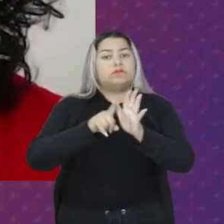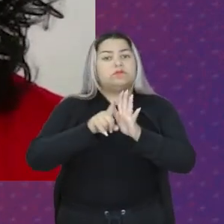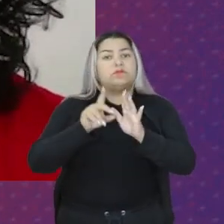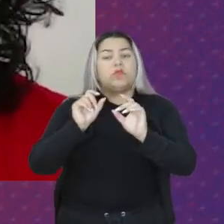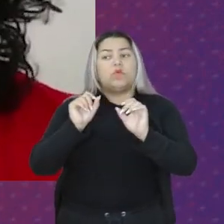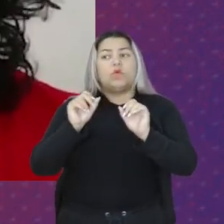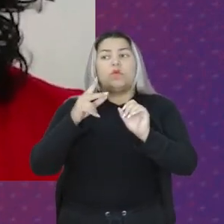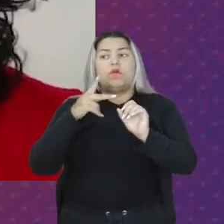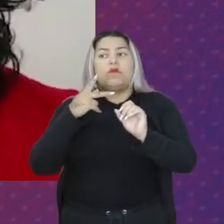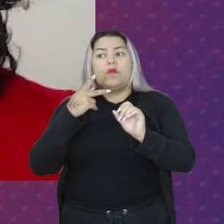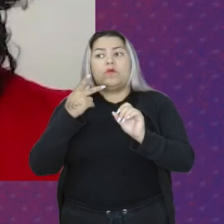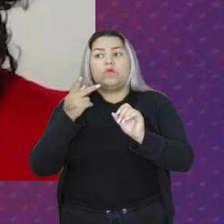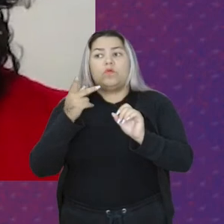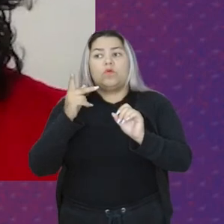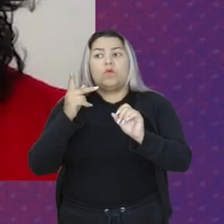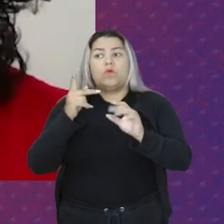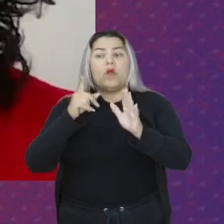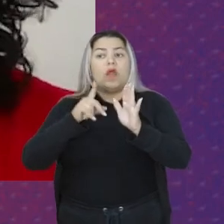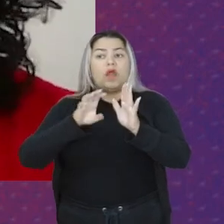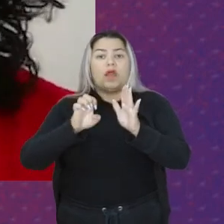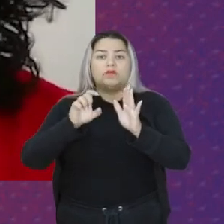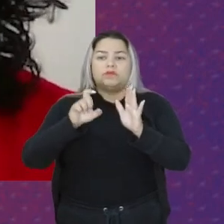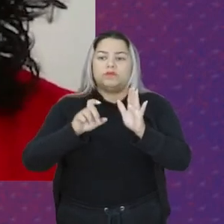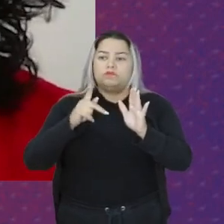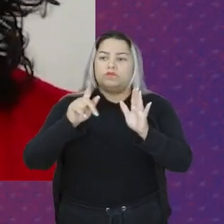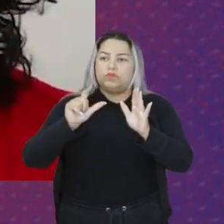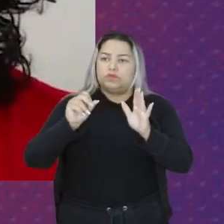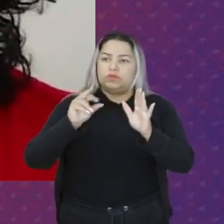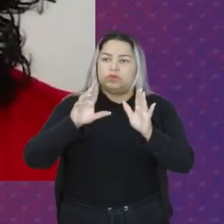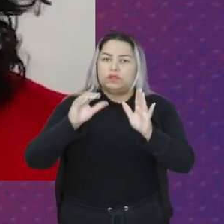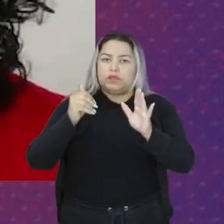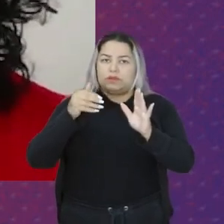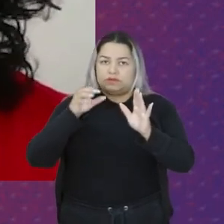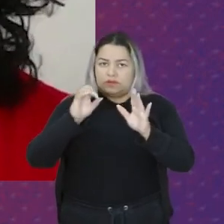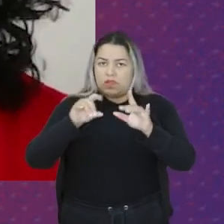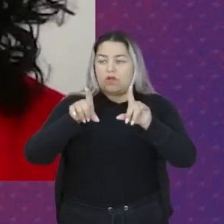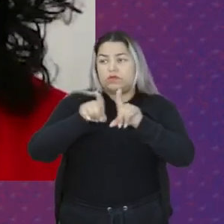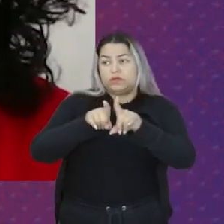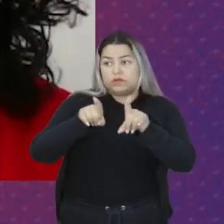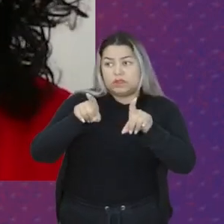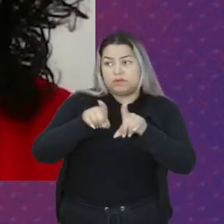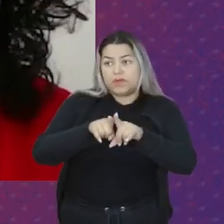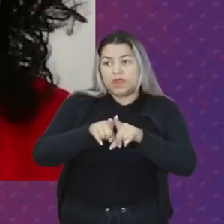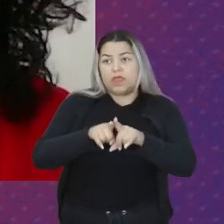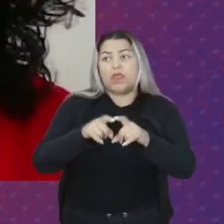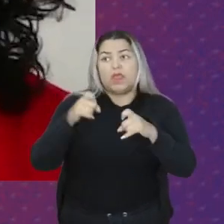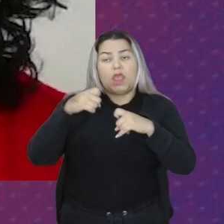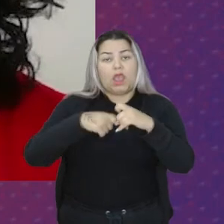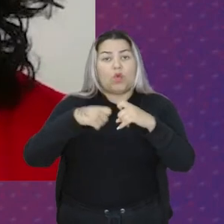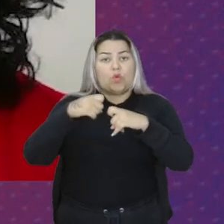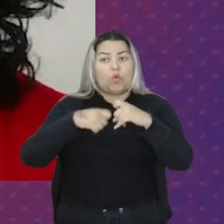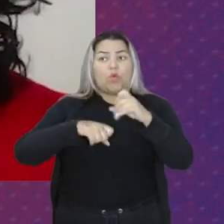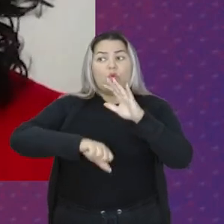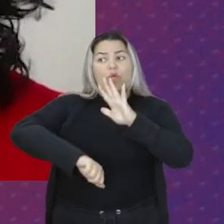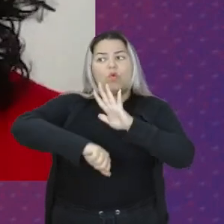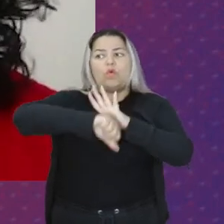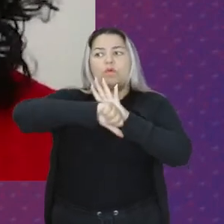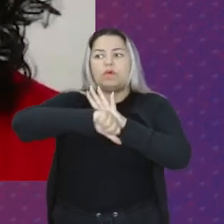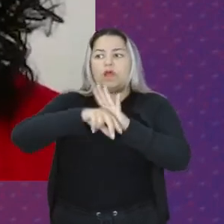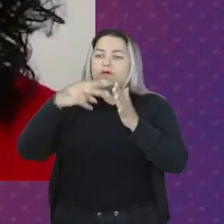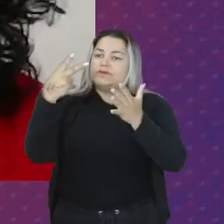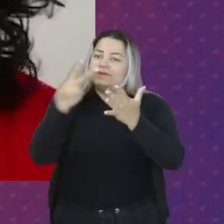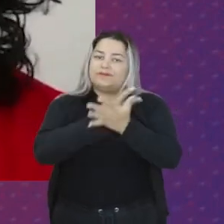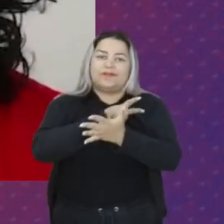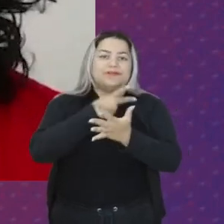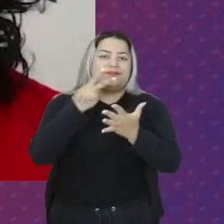subnotificado. A exploração sexual também um crime muito presente e que